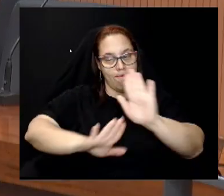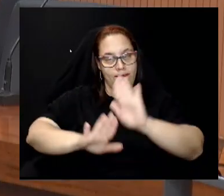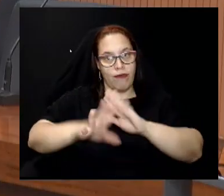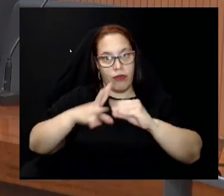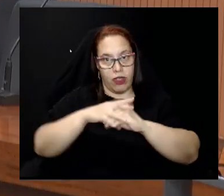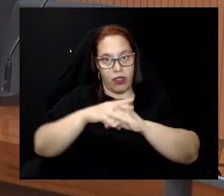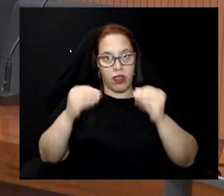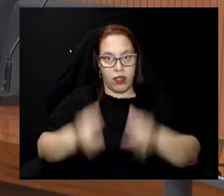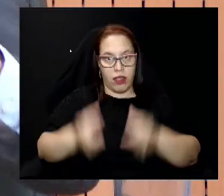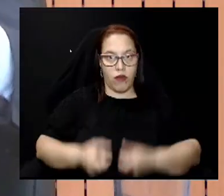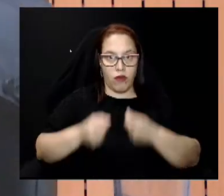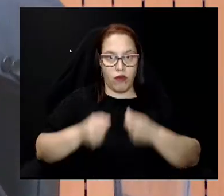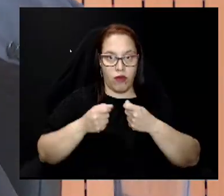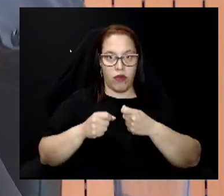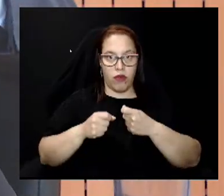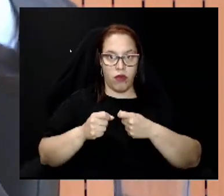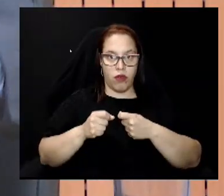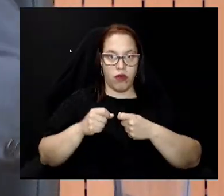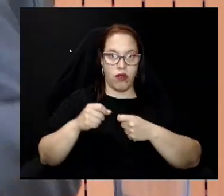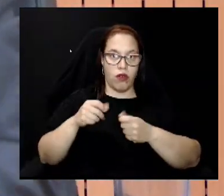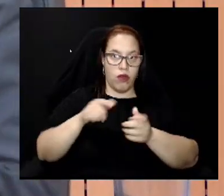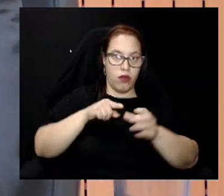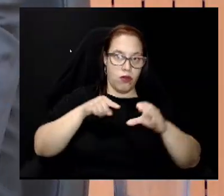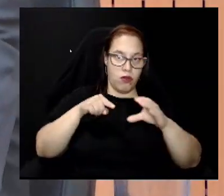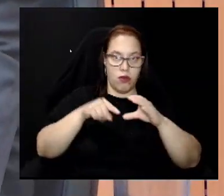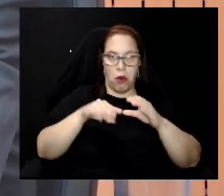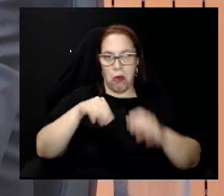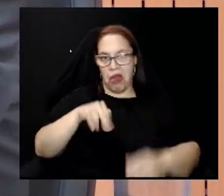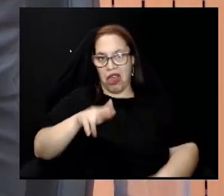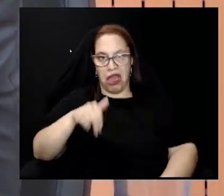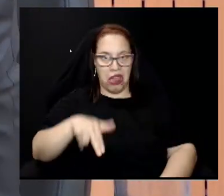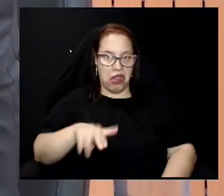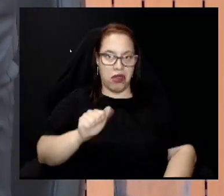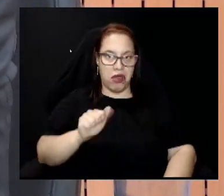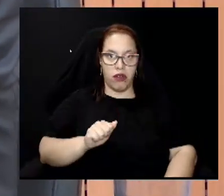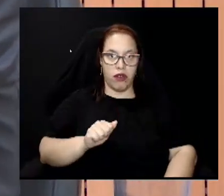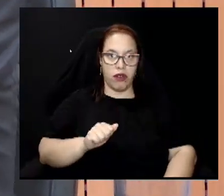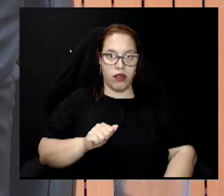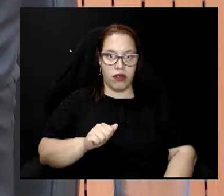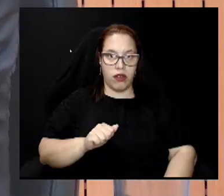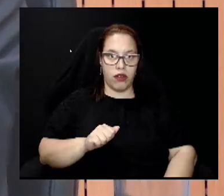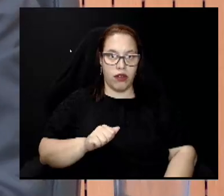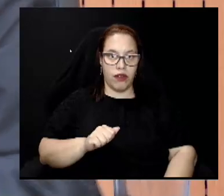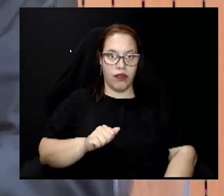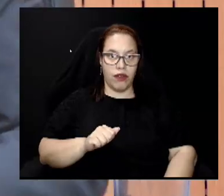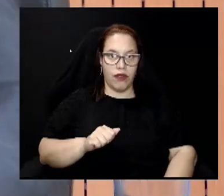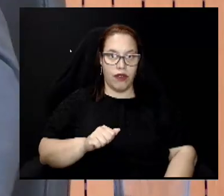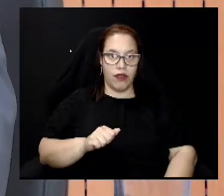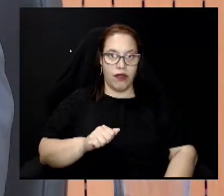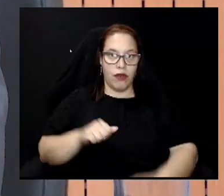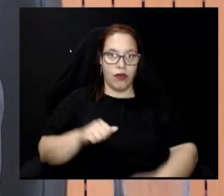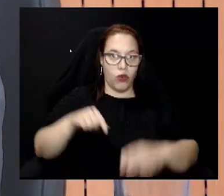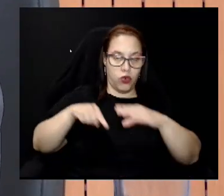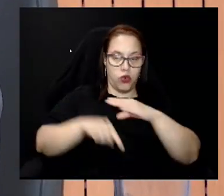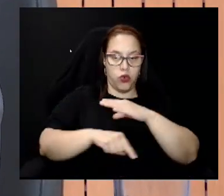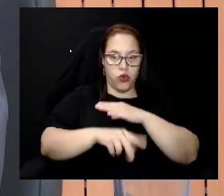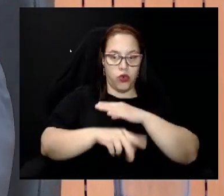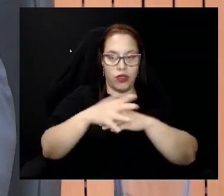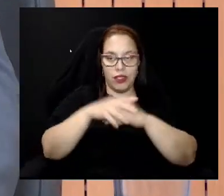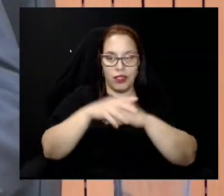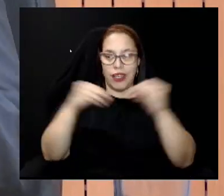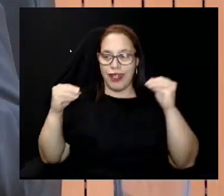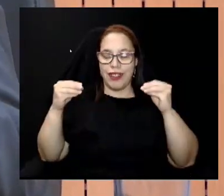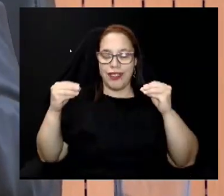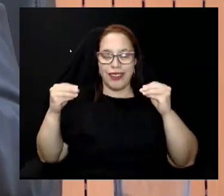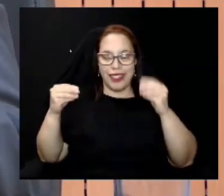numa máquina que curou o câncer, uma máquina que parece aquela da Jornada nas Estrelas, né, que o indivíduo passa lá e já sai curado do outro lado.